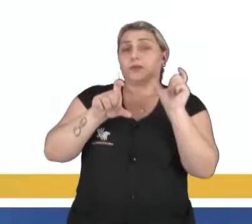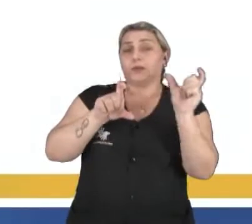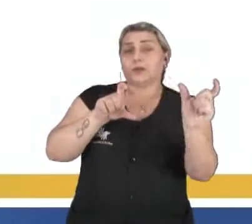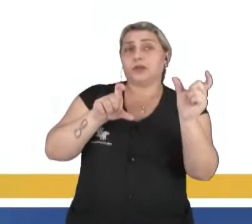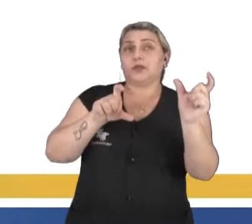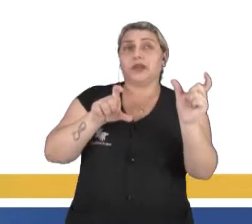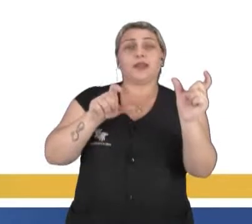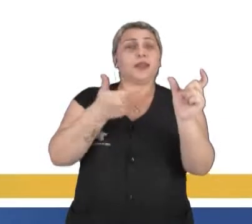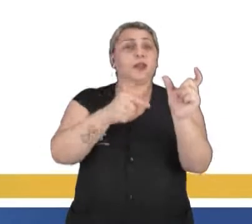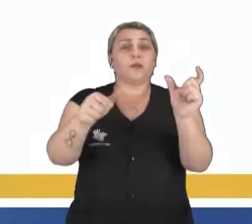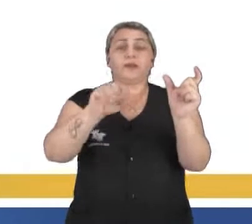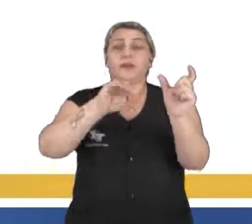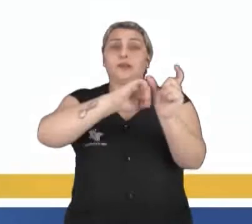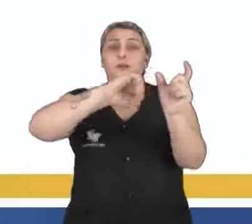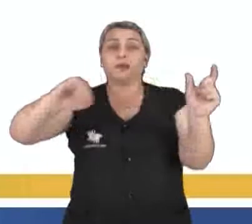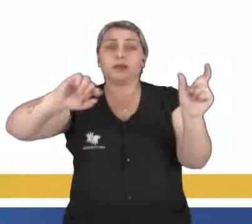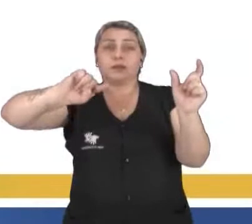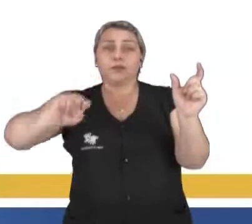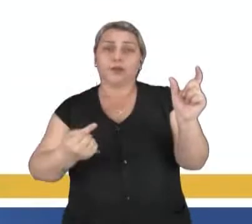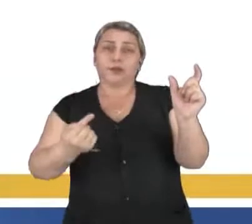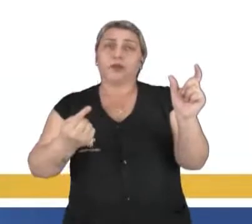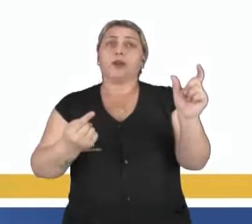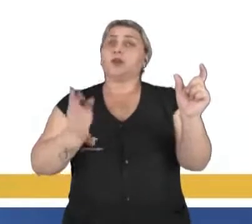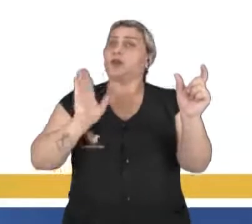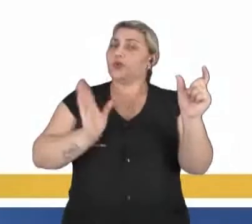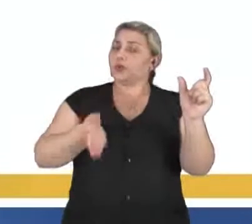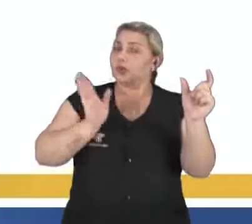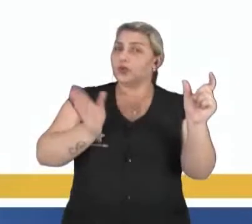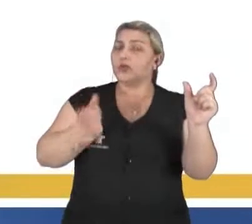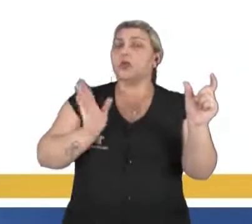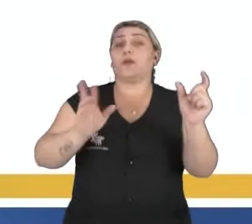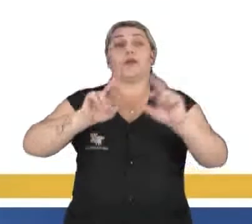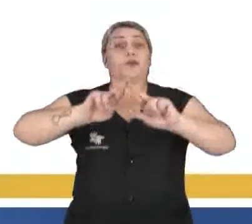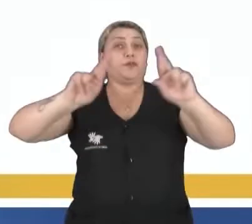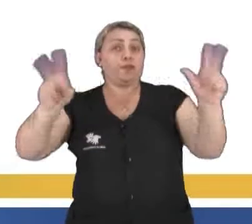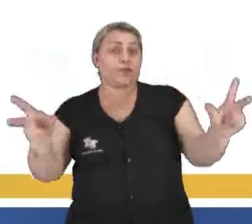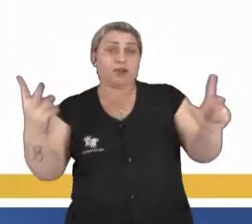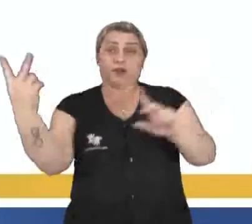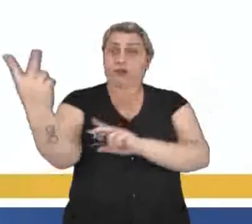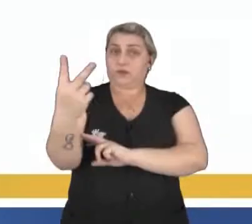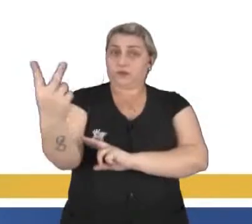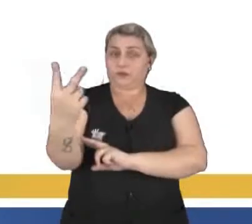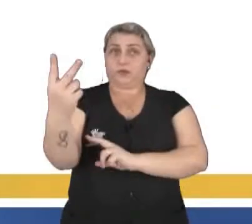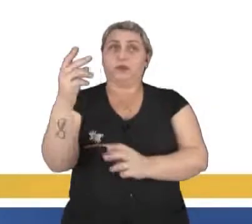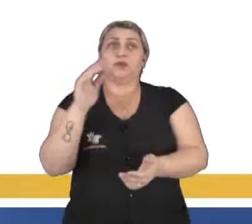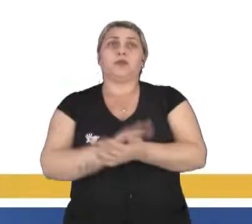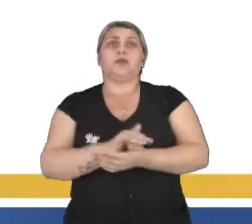são separadas por vírgula, tá bom? Já é uma diferença entre elas.